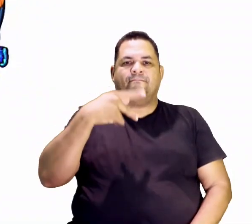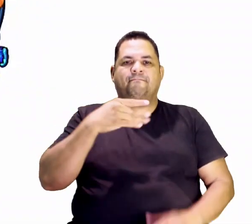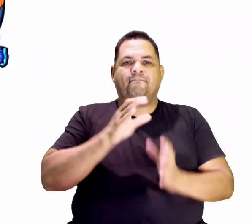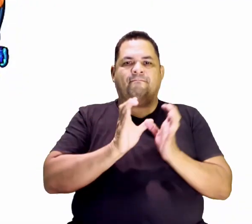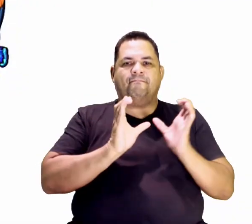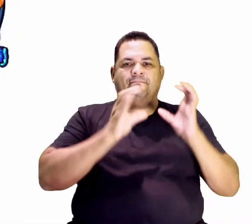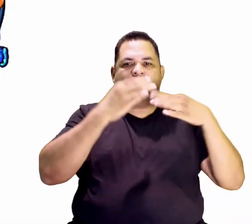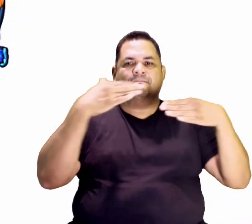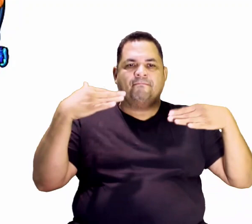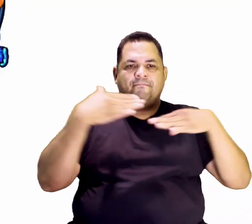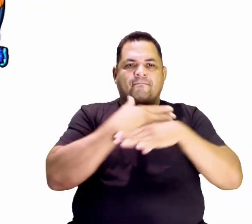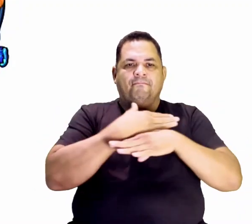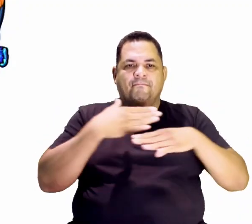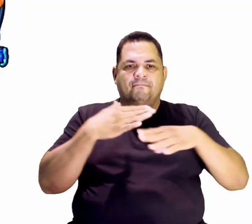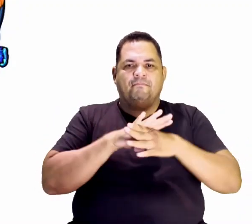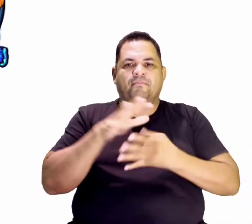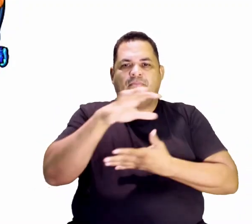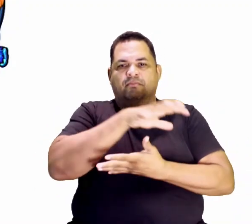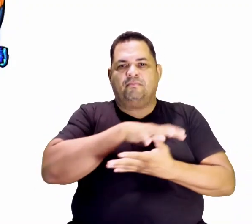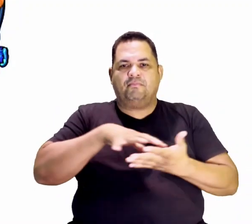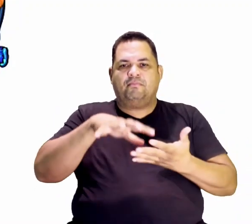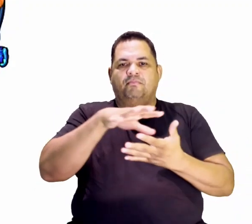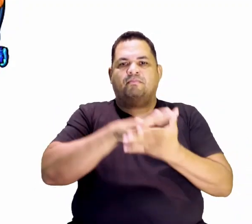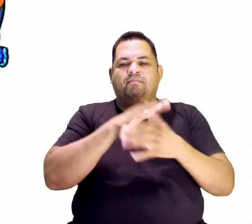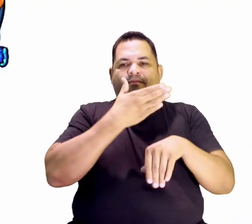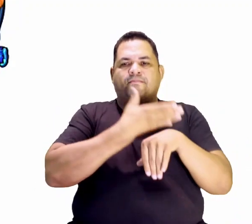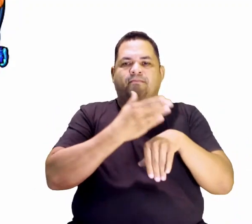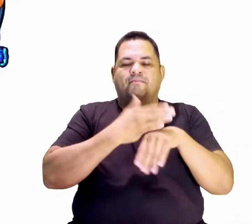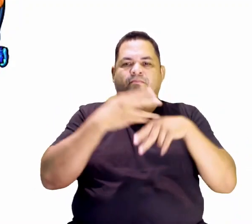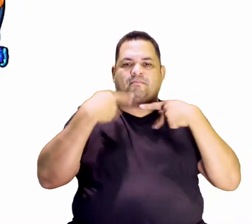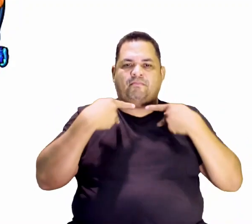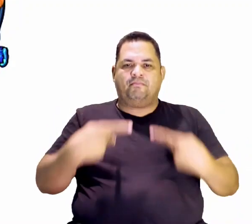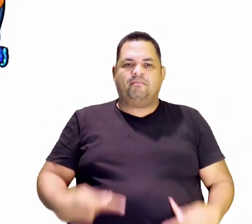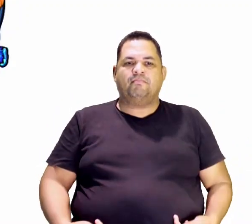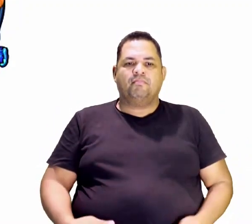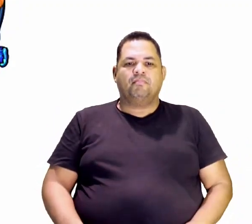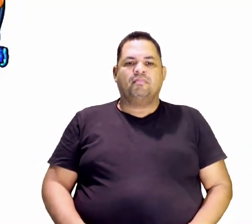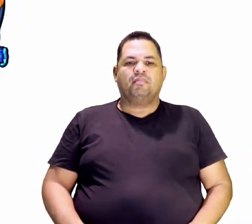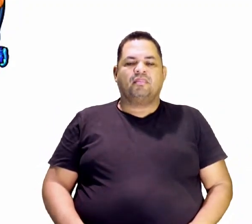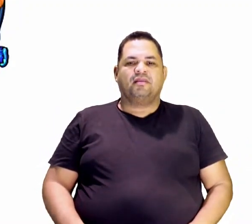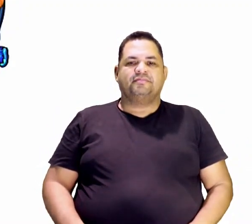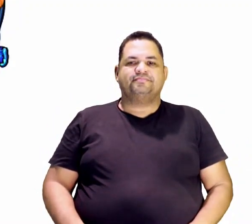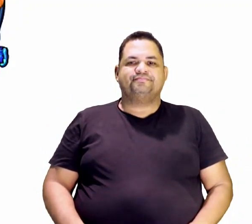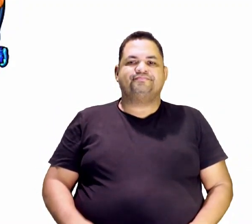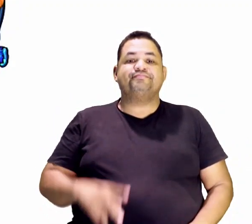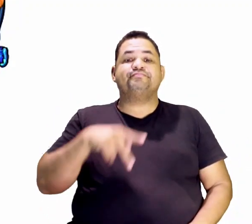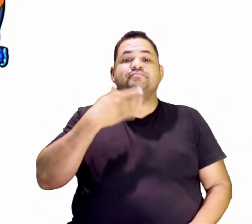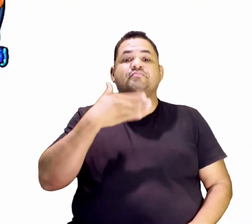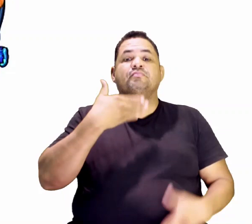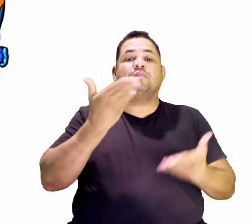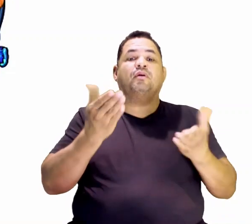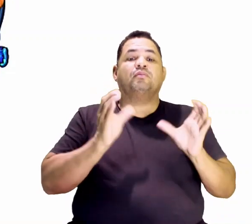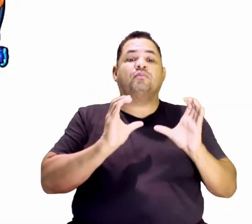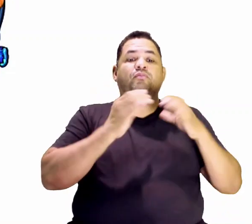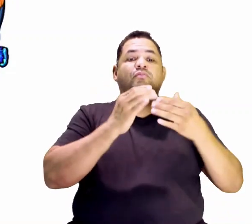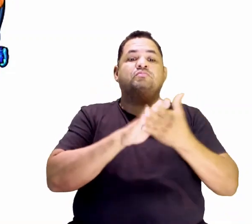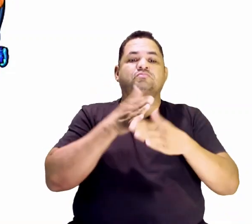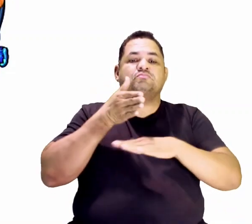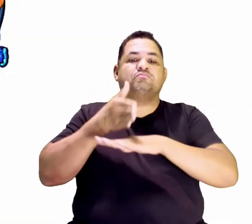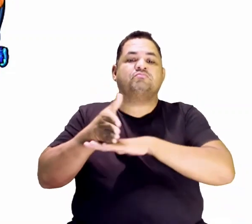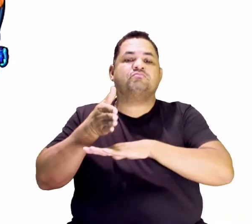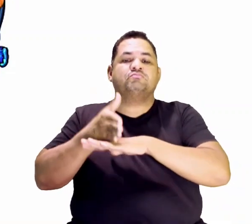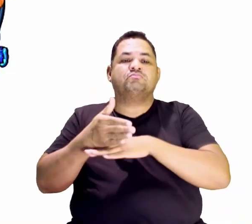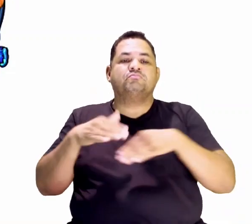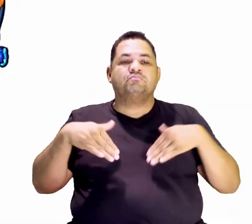tribos urbanas e as suas manifestações nas práticas corporais. Diz aí pra mim, de qual tribo você participa, de qual